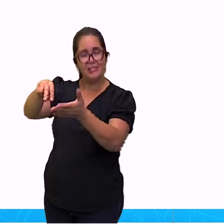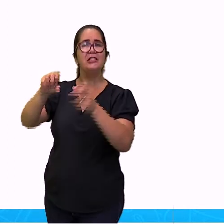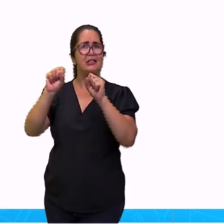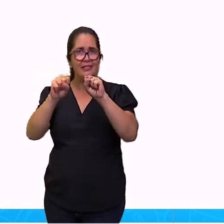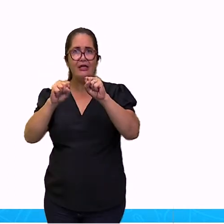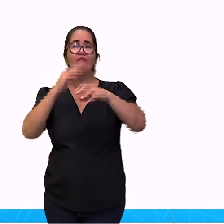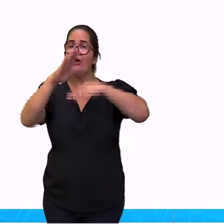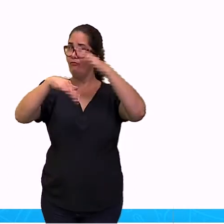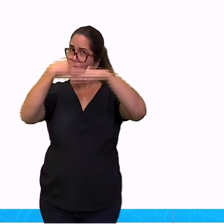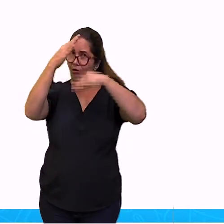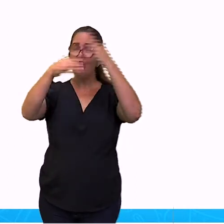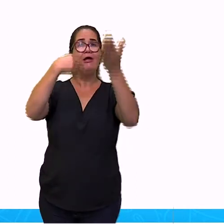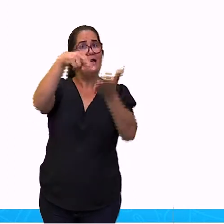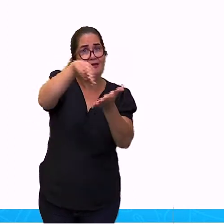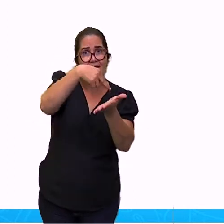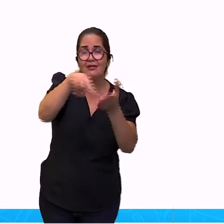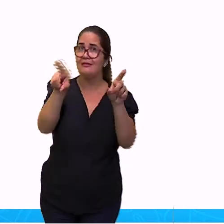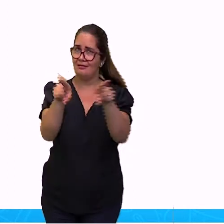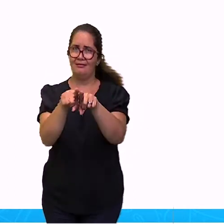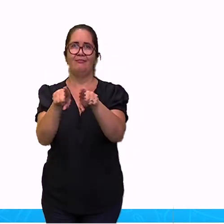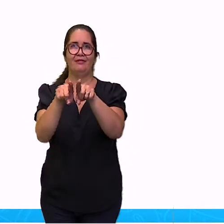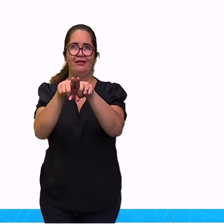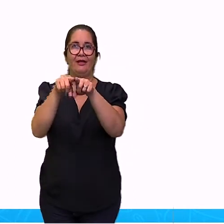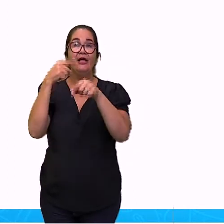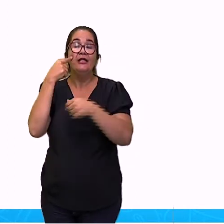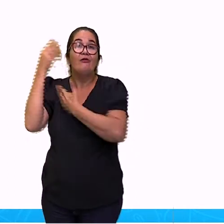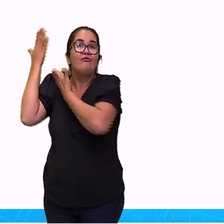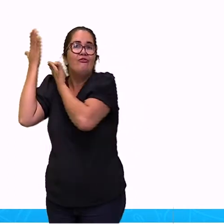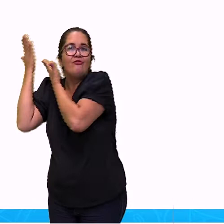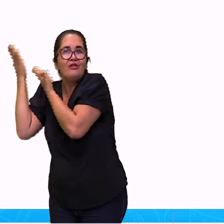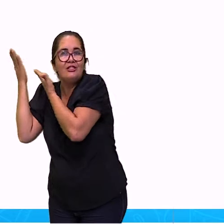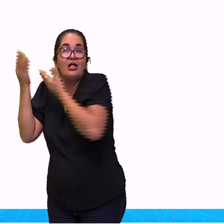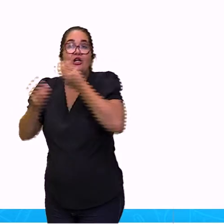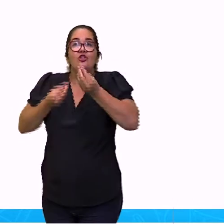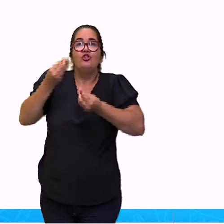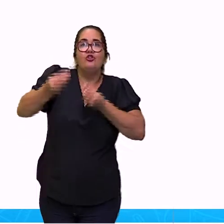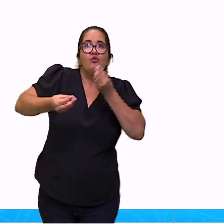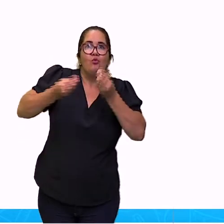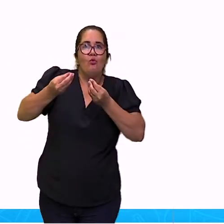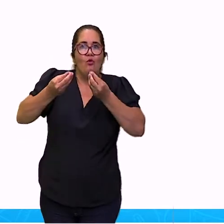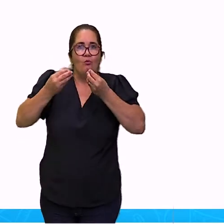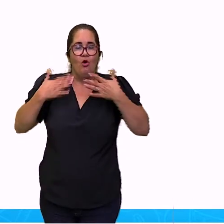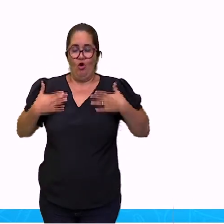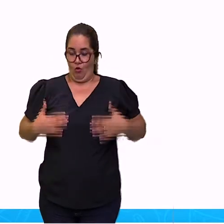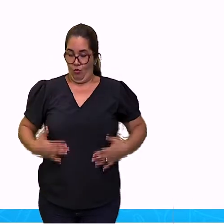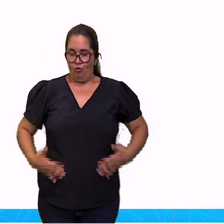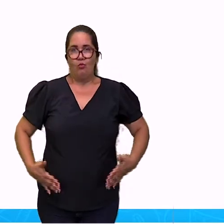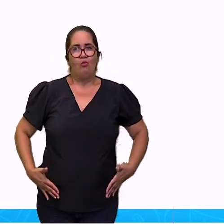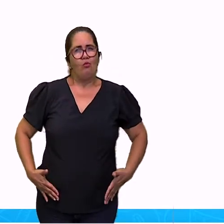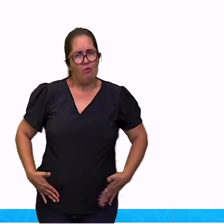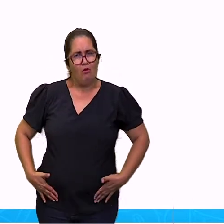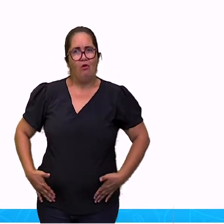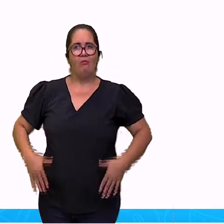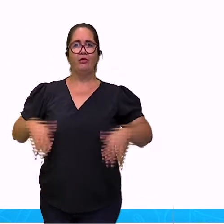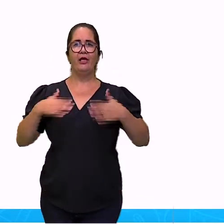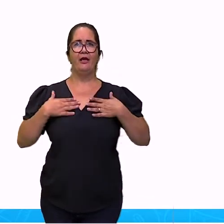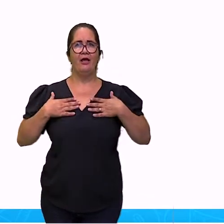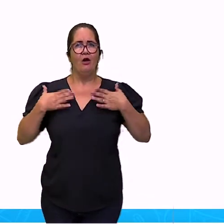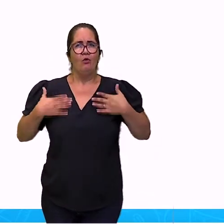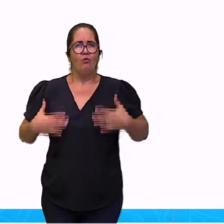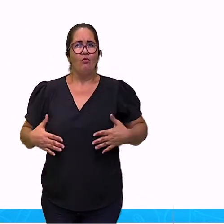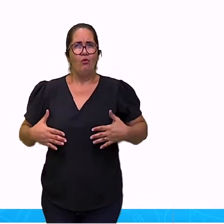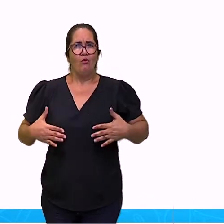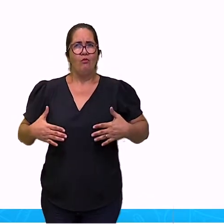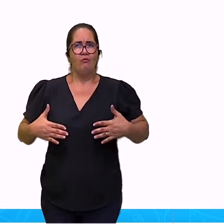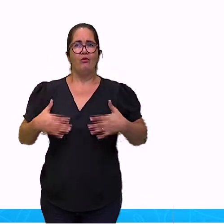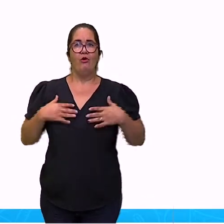mais livres e se exploram outras possibilidades de trabalhos corporais, que se utiliza de torções, contrações, quedas